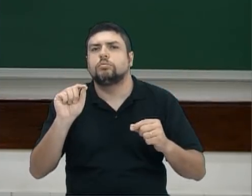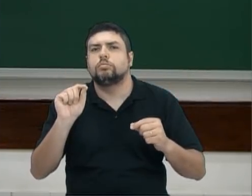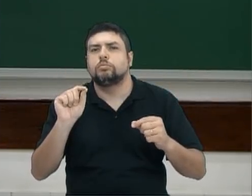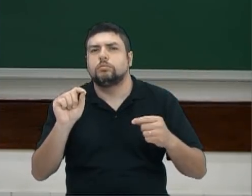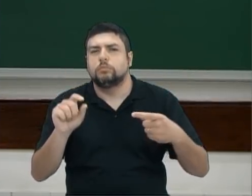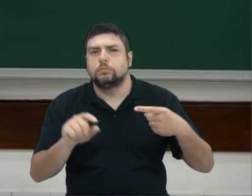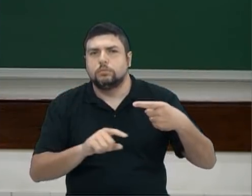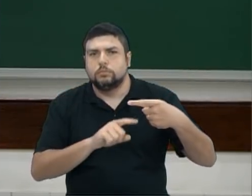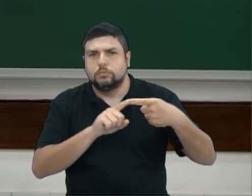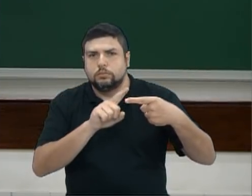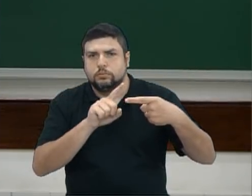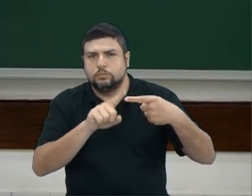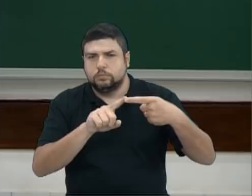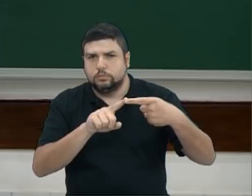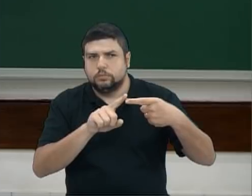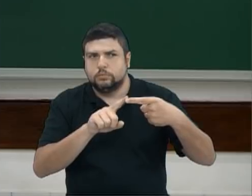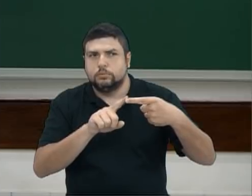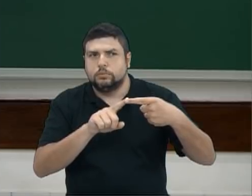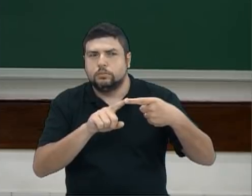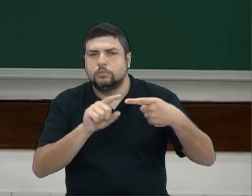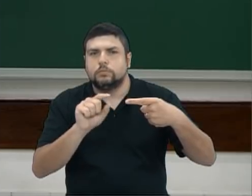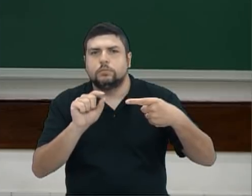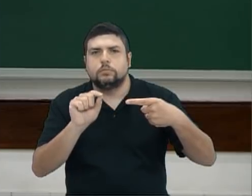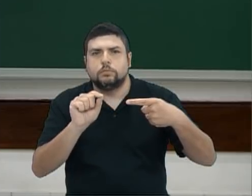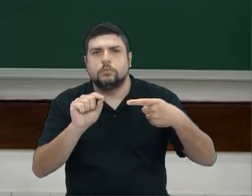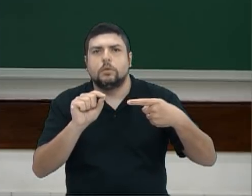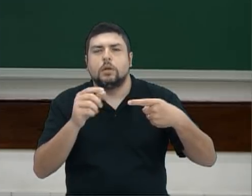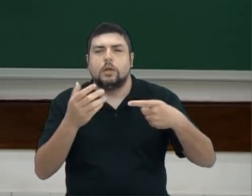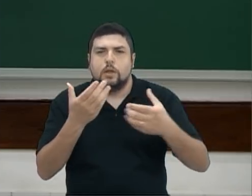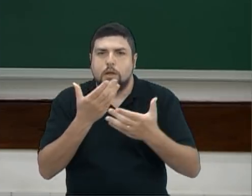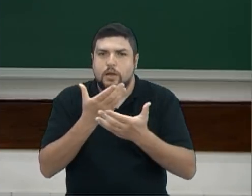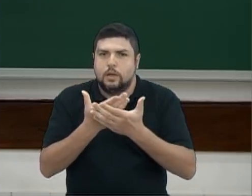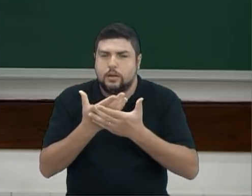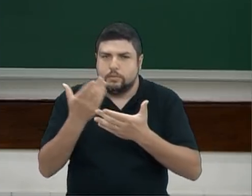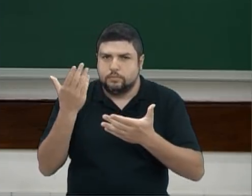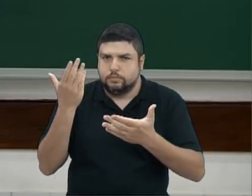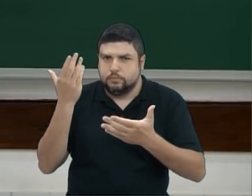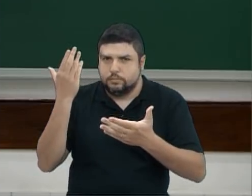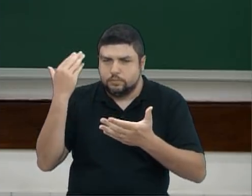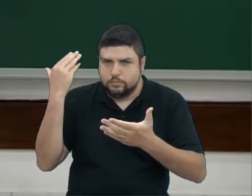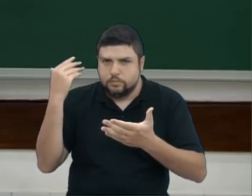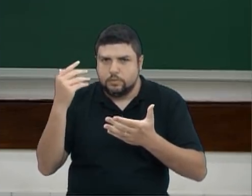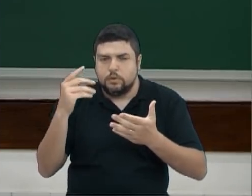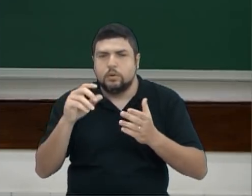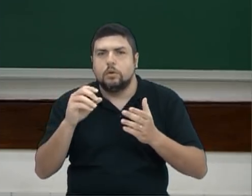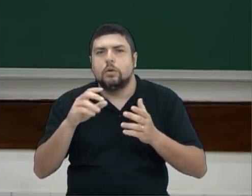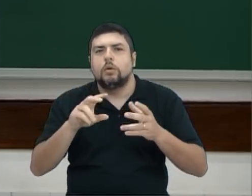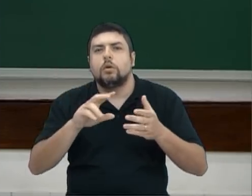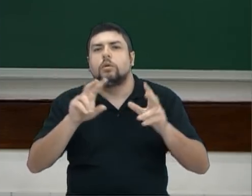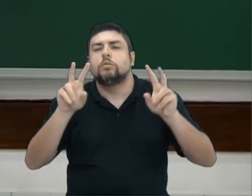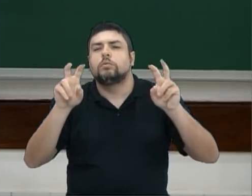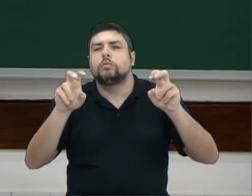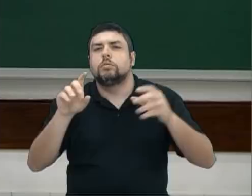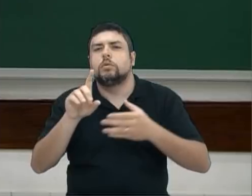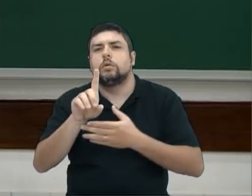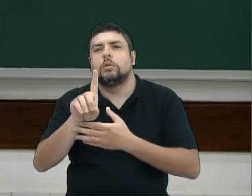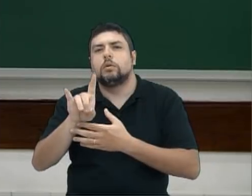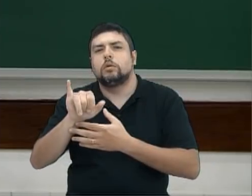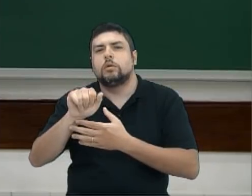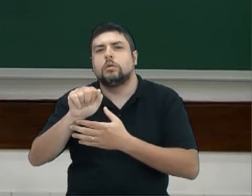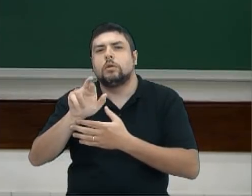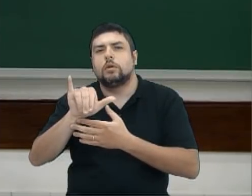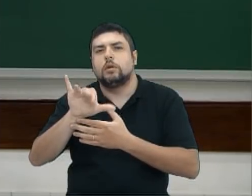sobre, então, continuando aquele conteúdo das aulas anteriores, que é sobre o diário. Vamos falar